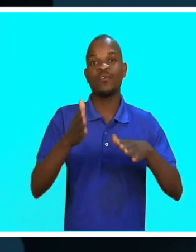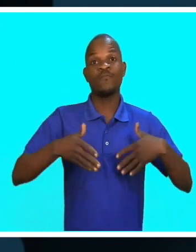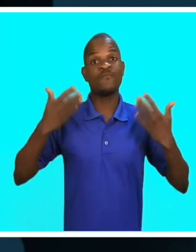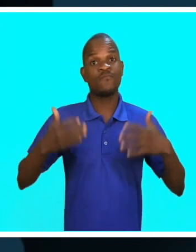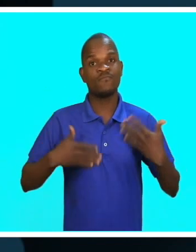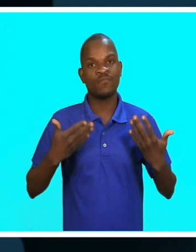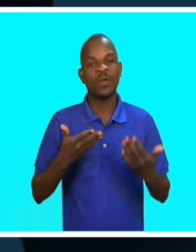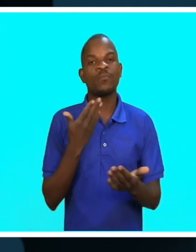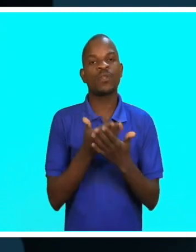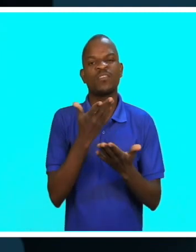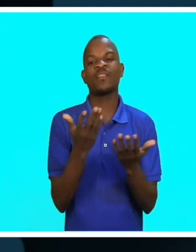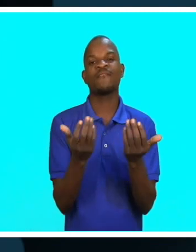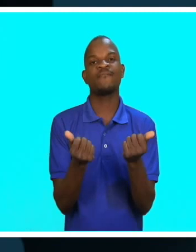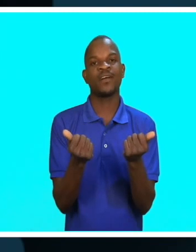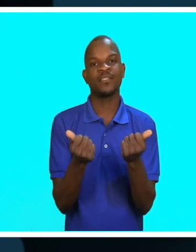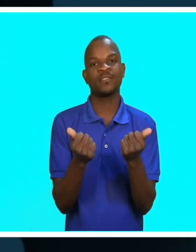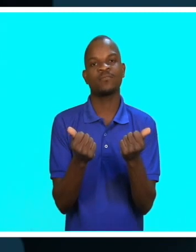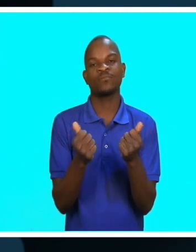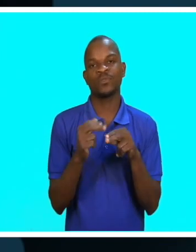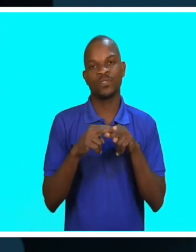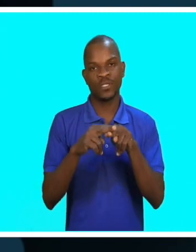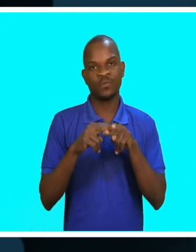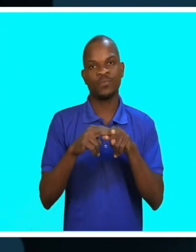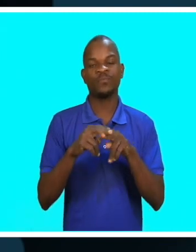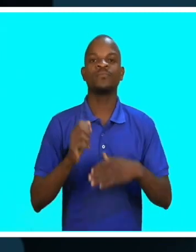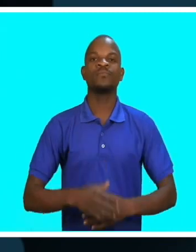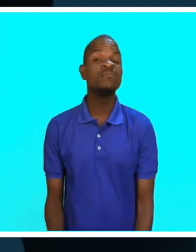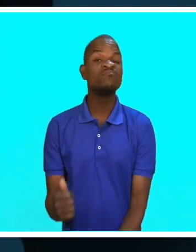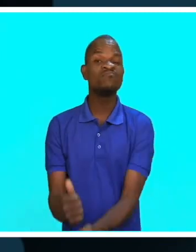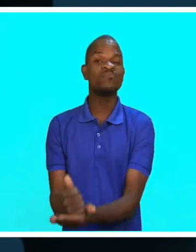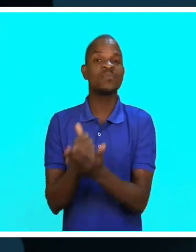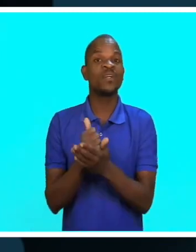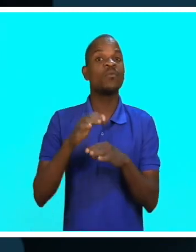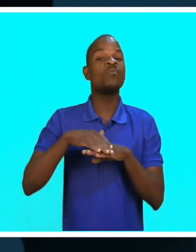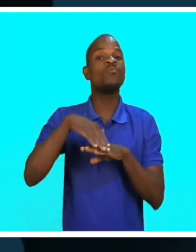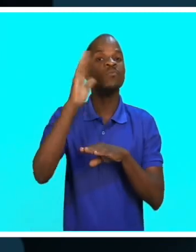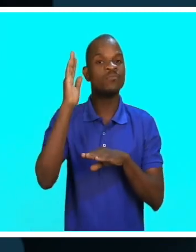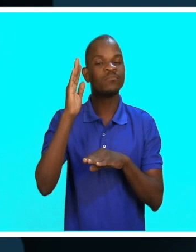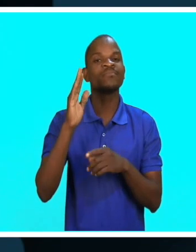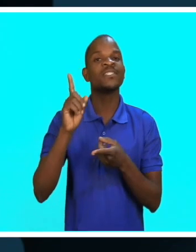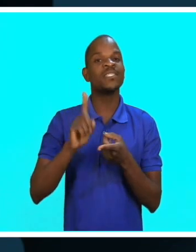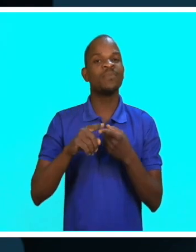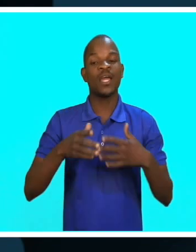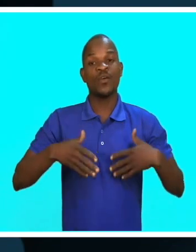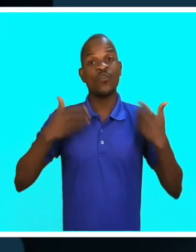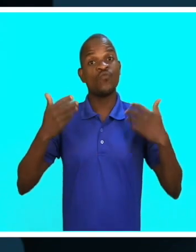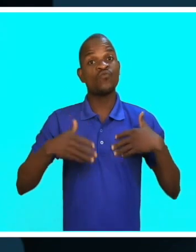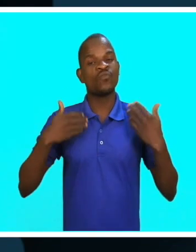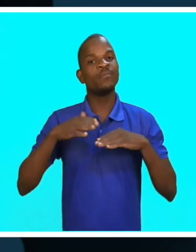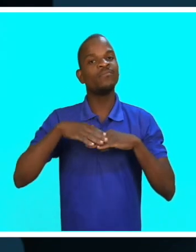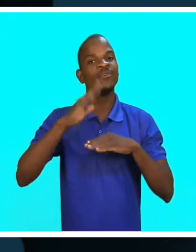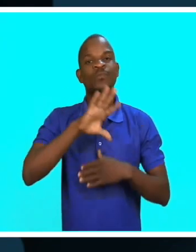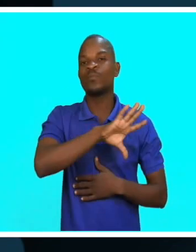iniciativa, pois vai facilitar a mobilidade. Vai aliviar muito e como, e é uma alegria